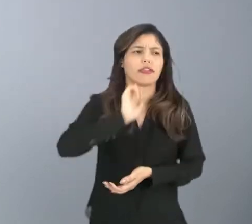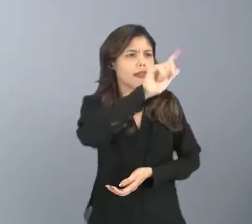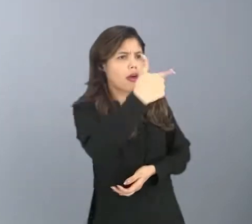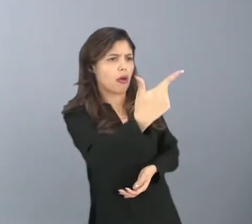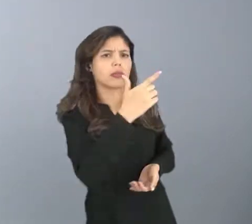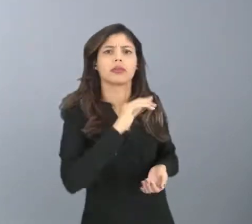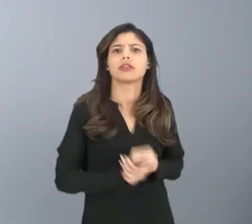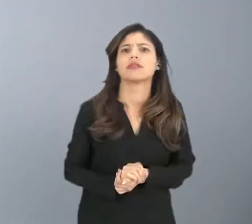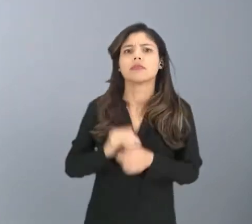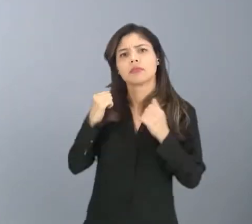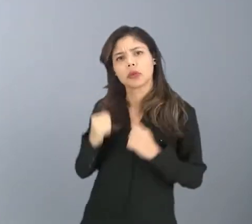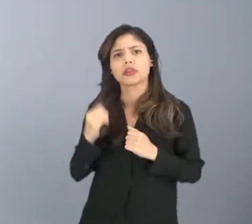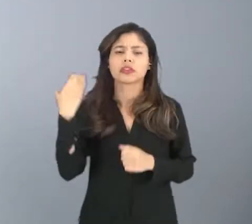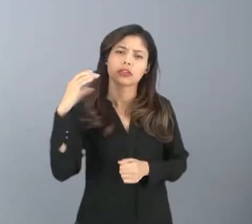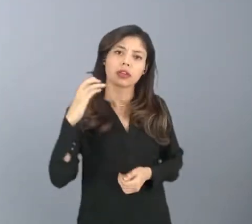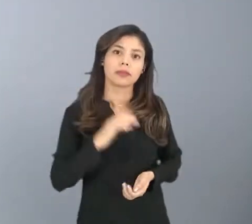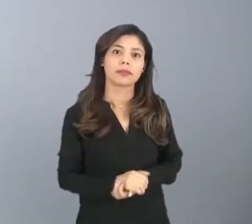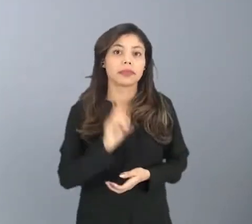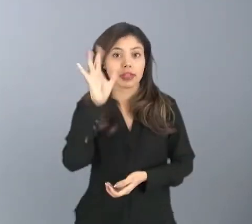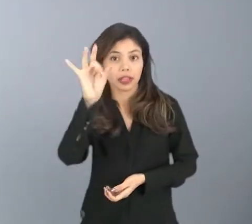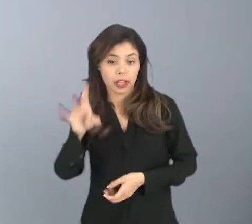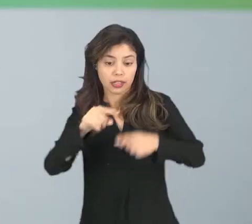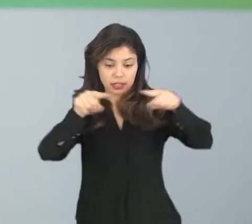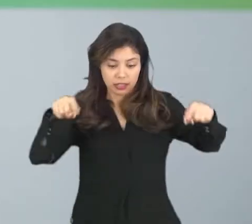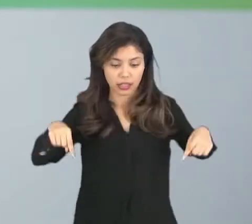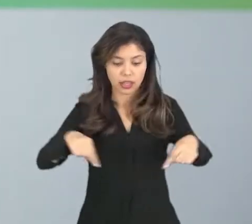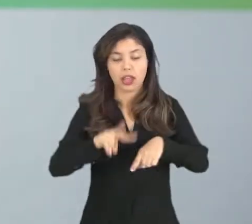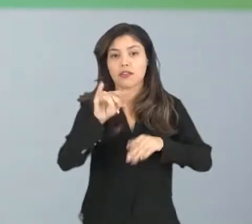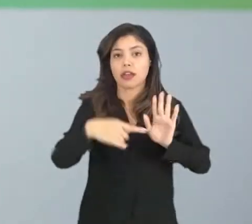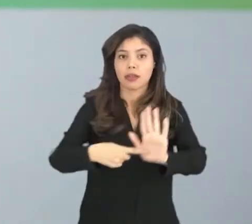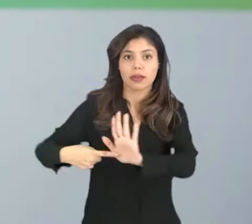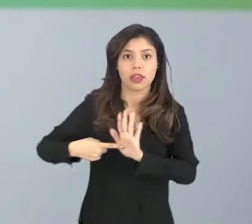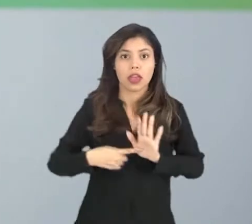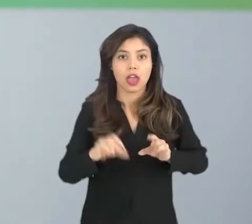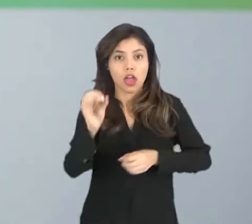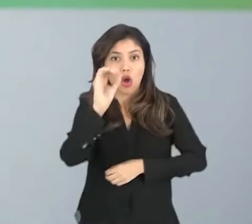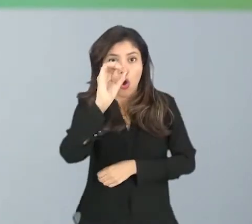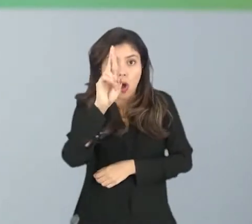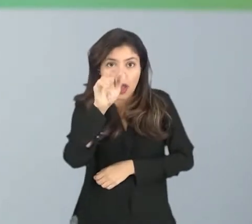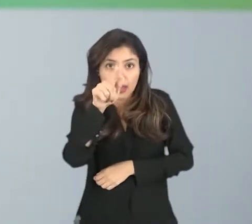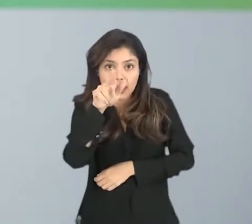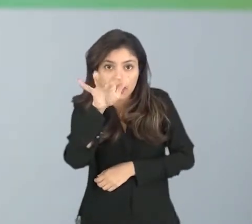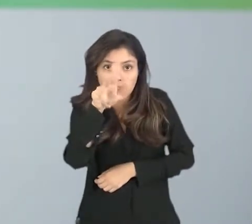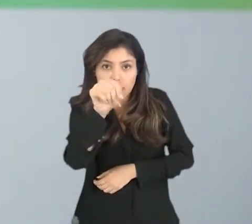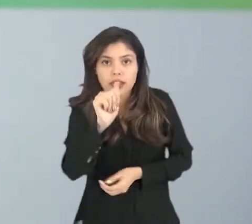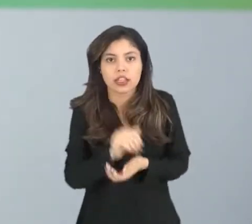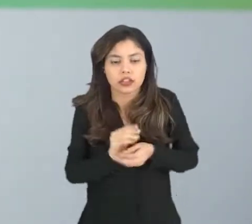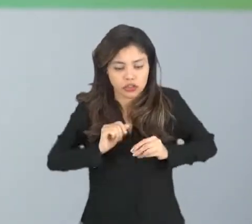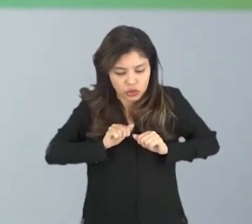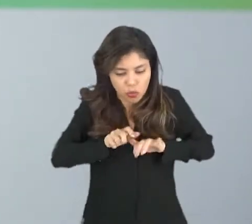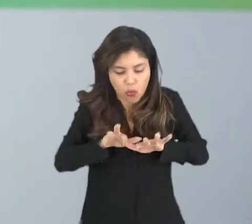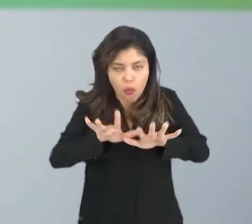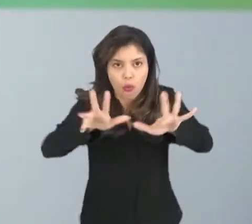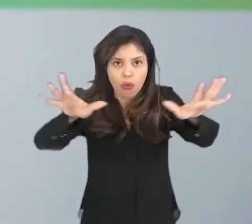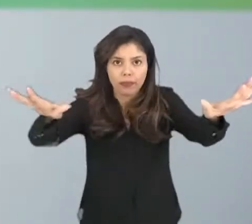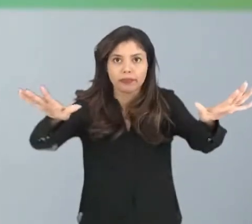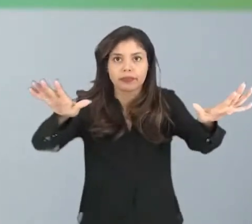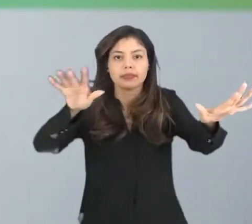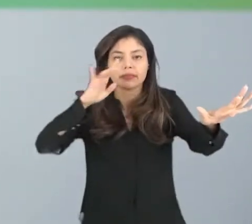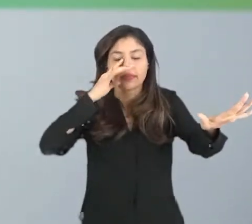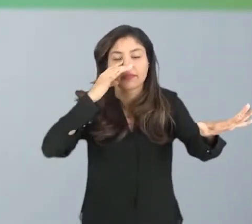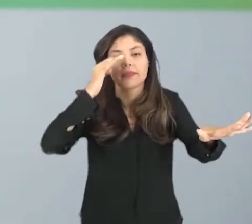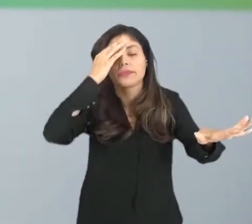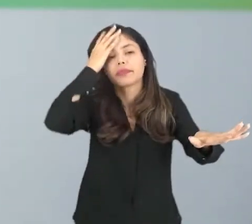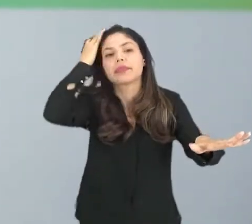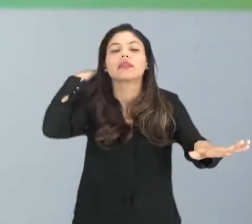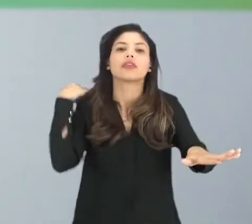matemática, na outra pode estar tendo ciências, cada sala de aula vai representar as organelas, que ficam distribuídas pelo pátio, né? No caso, ficam distribuídas